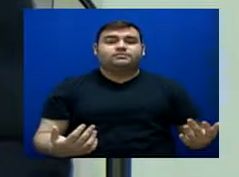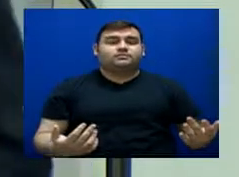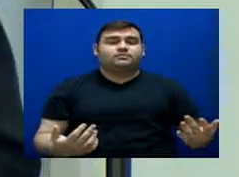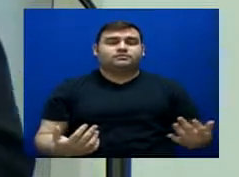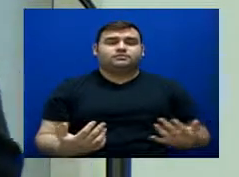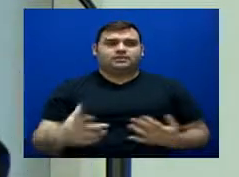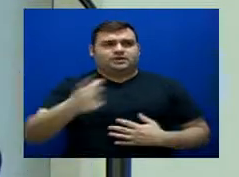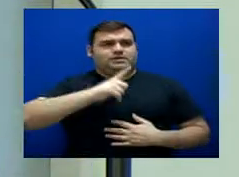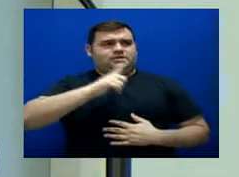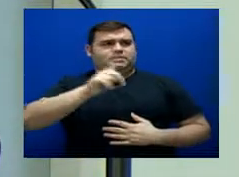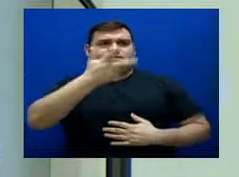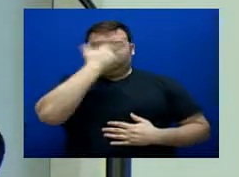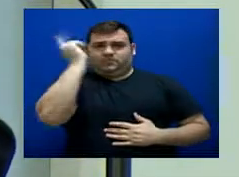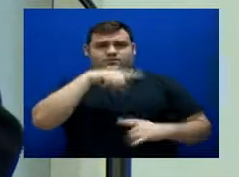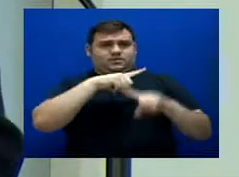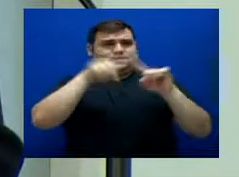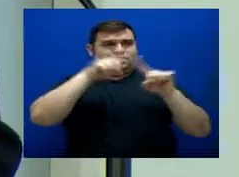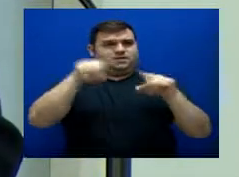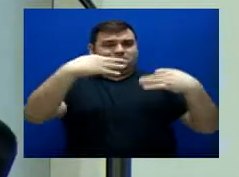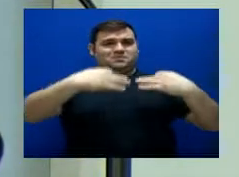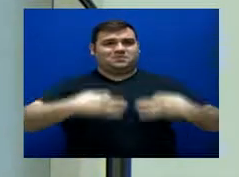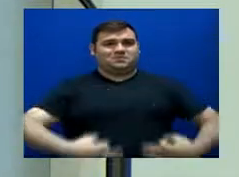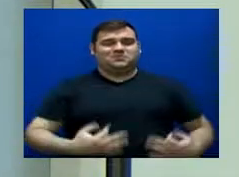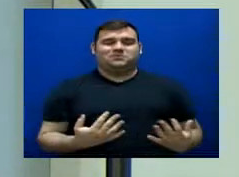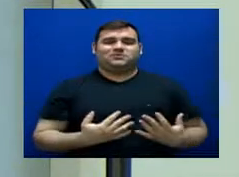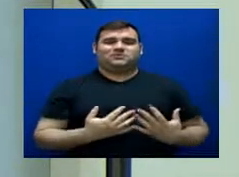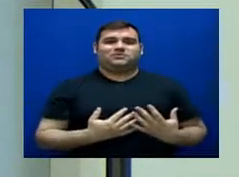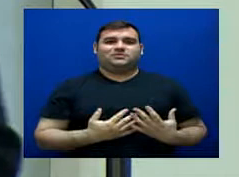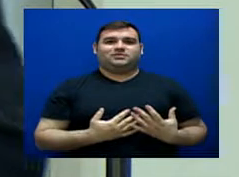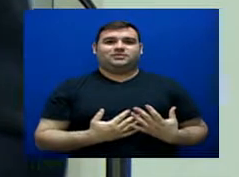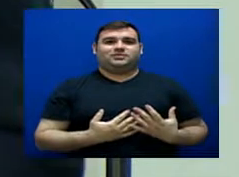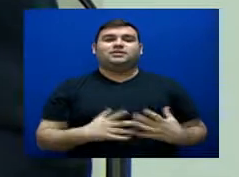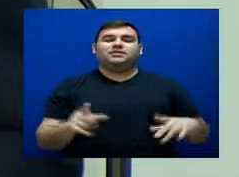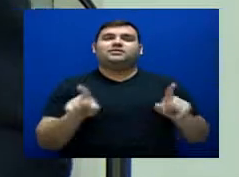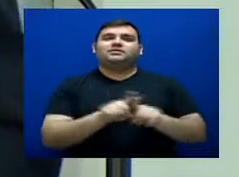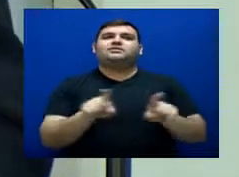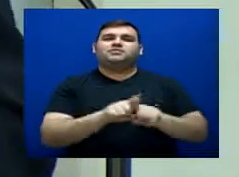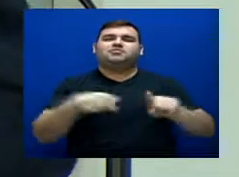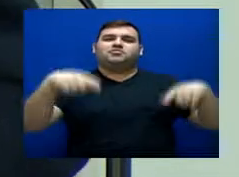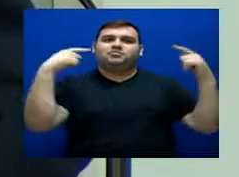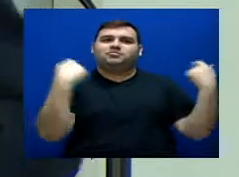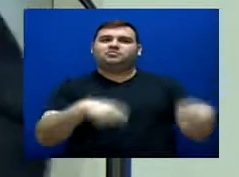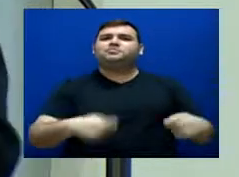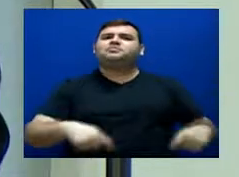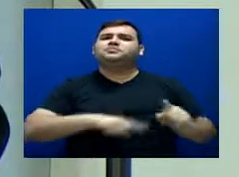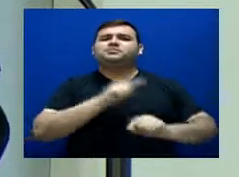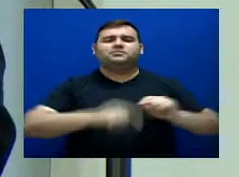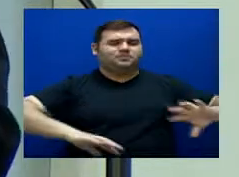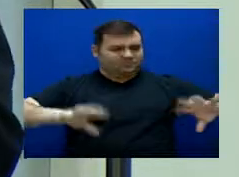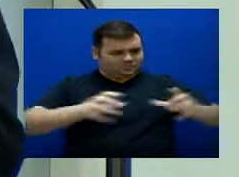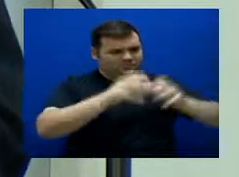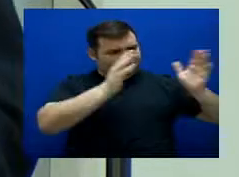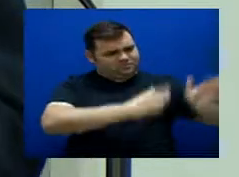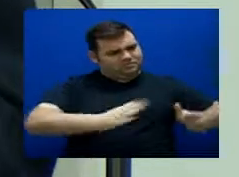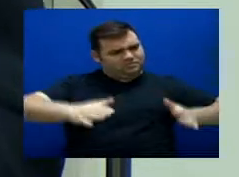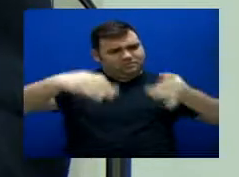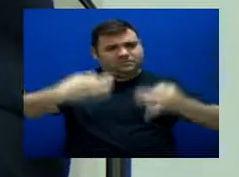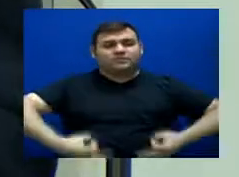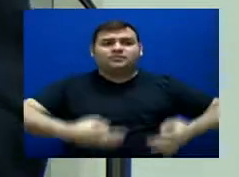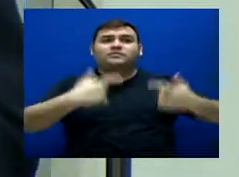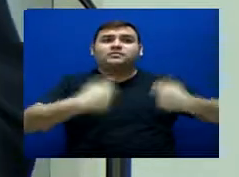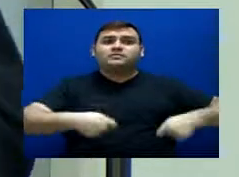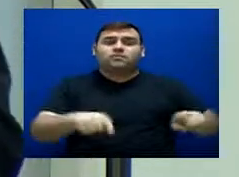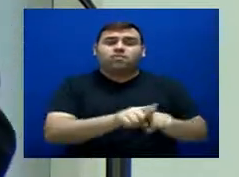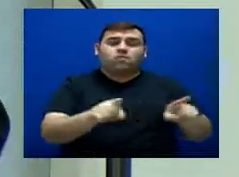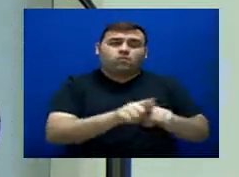Alguém reclama que precisa de justiça e que precisa de uma organização e que